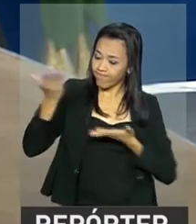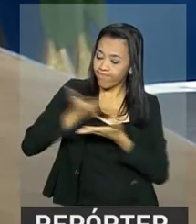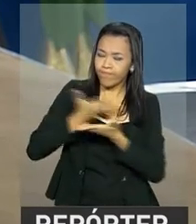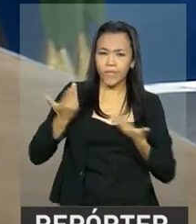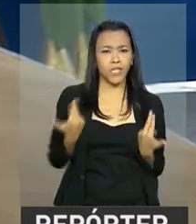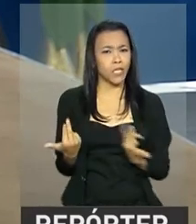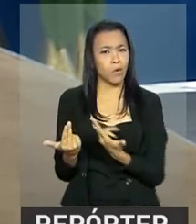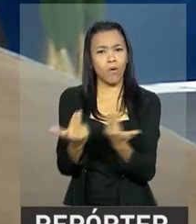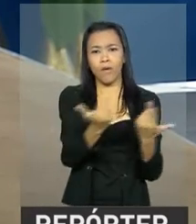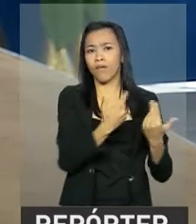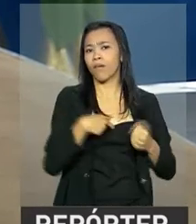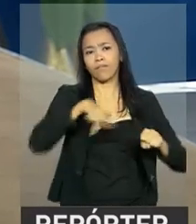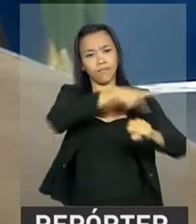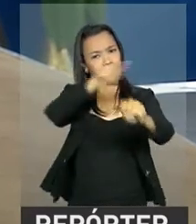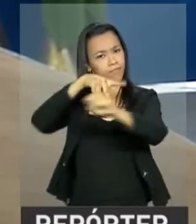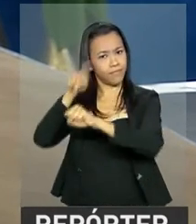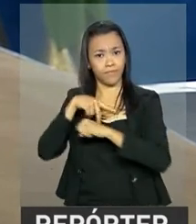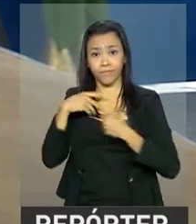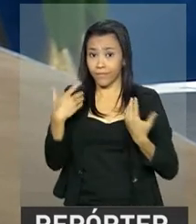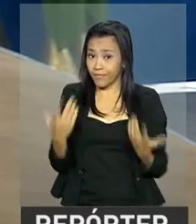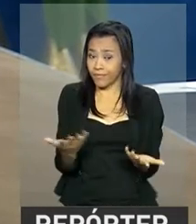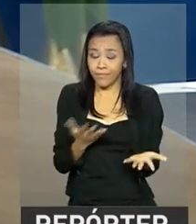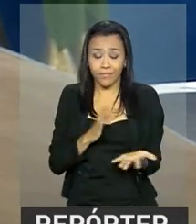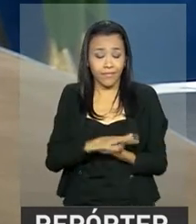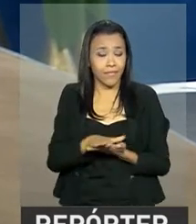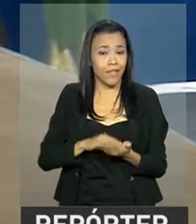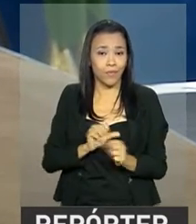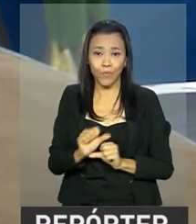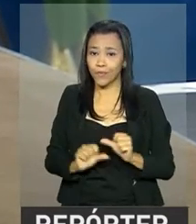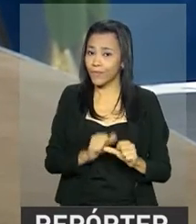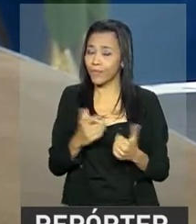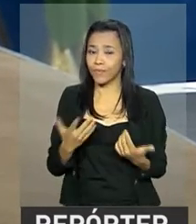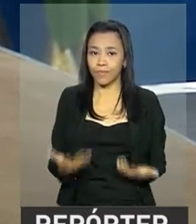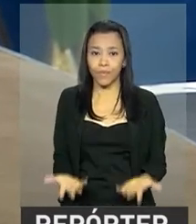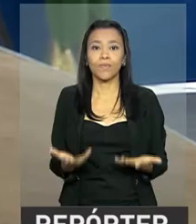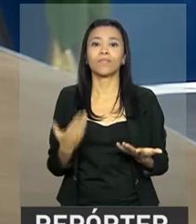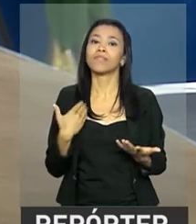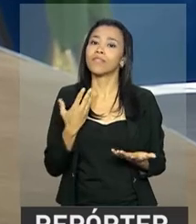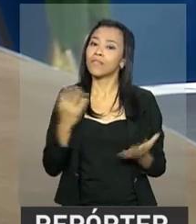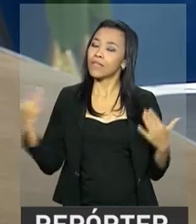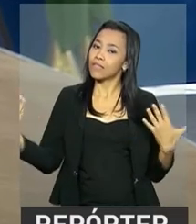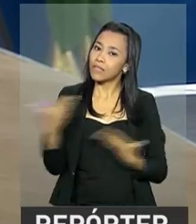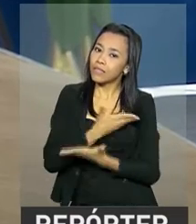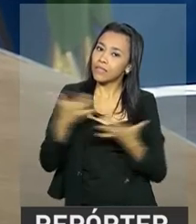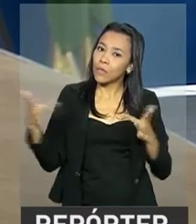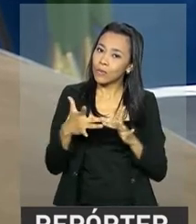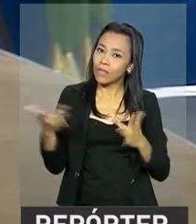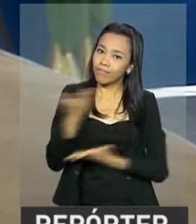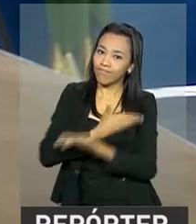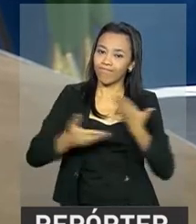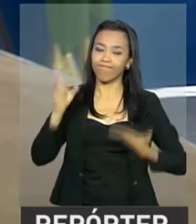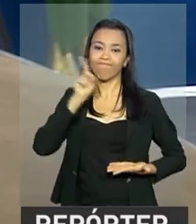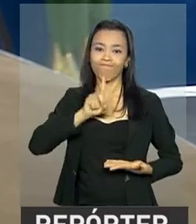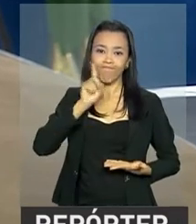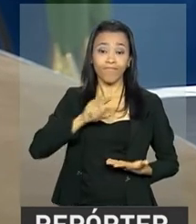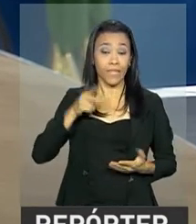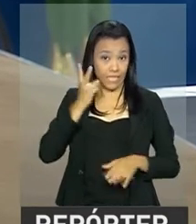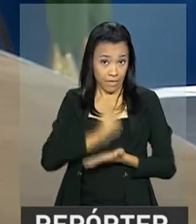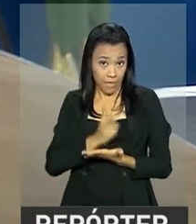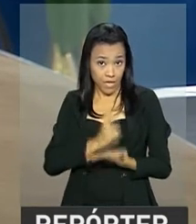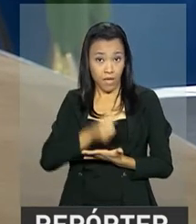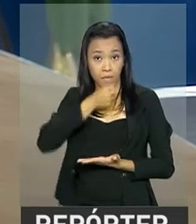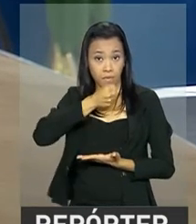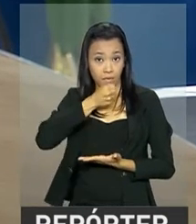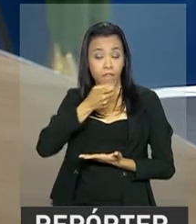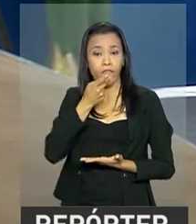todos os outros países e que portanto nada muda na relação do brasil com o país norte americano nessa mesma entrevista o presidente falou sobre a importância